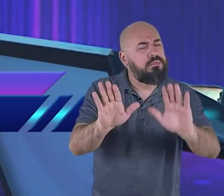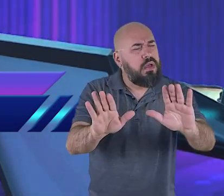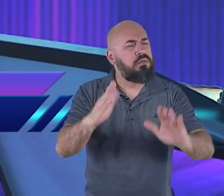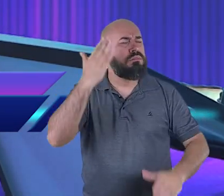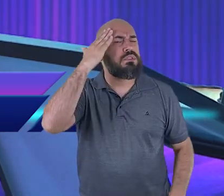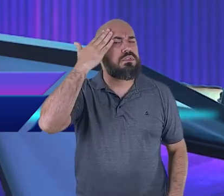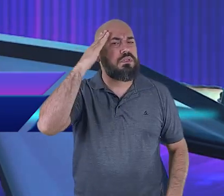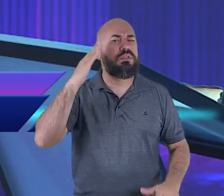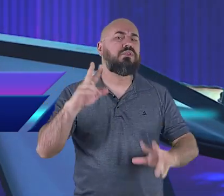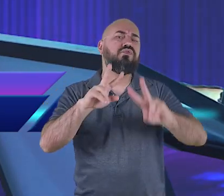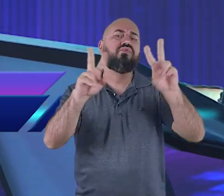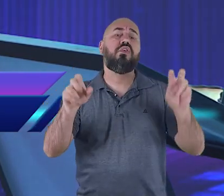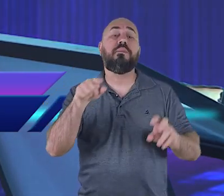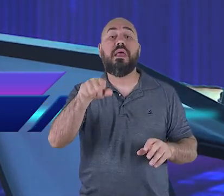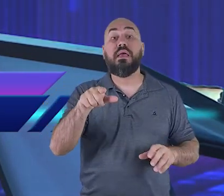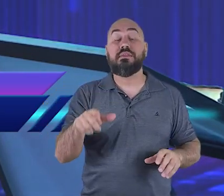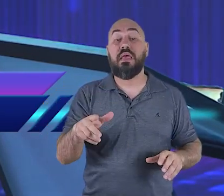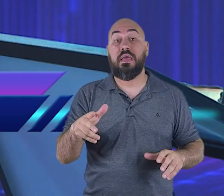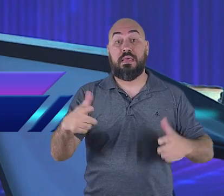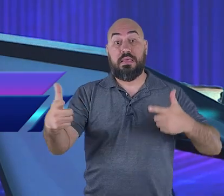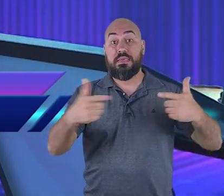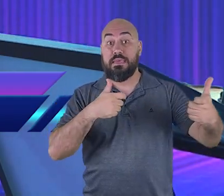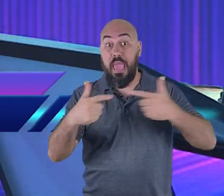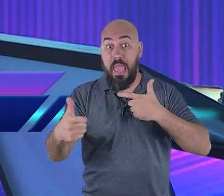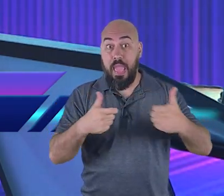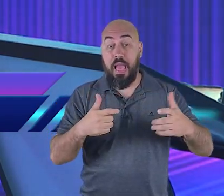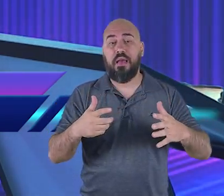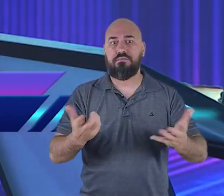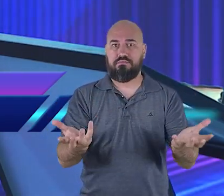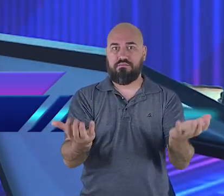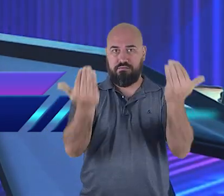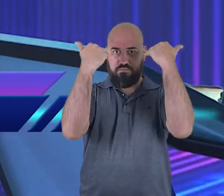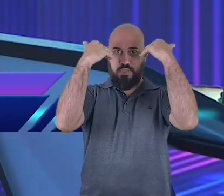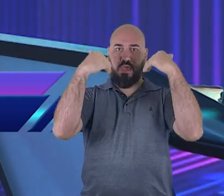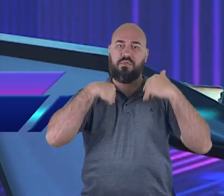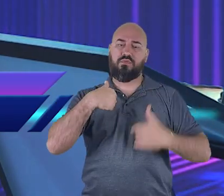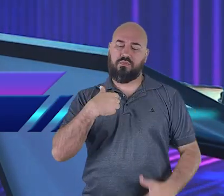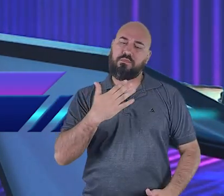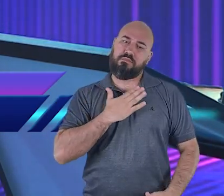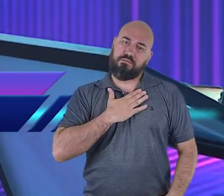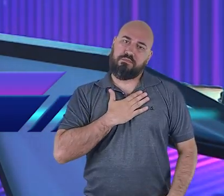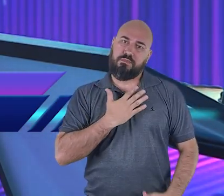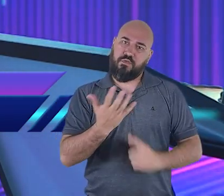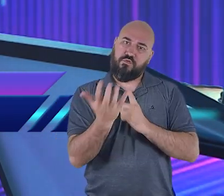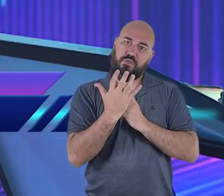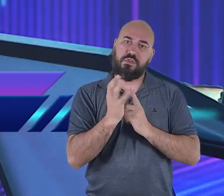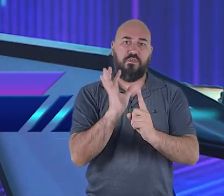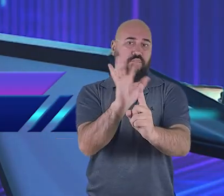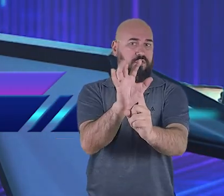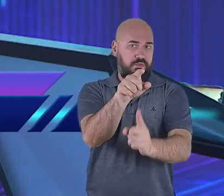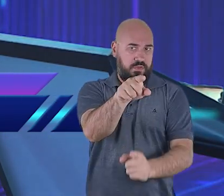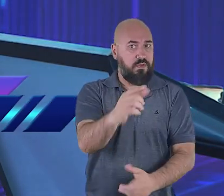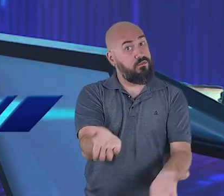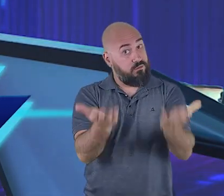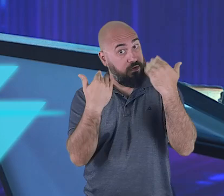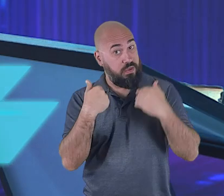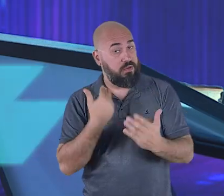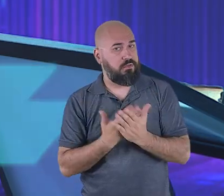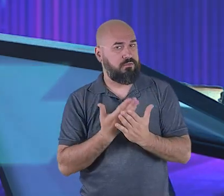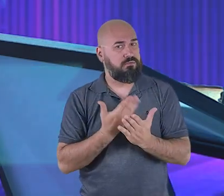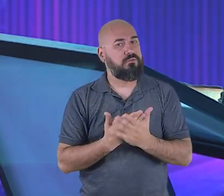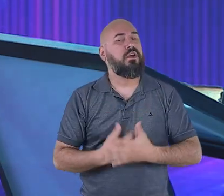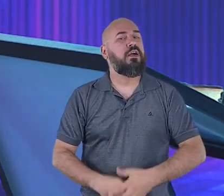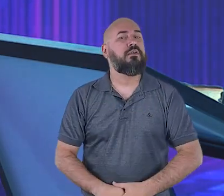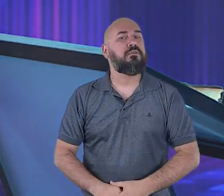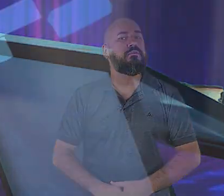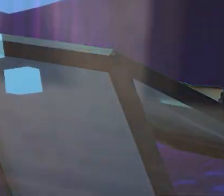desta grande guerra que atinge eu e você. Fica comigo, porque o programa A Arena do Futuro está